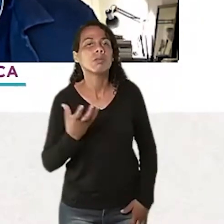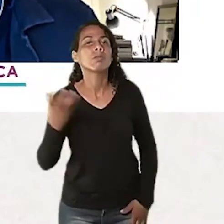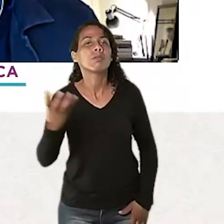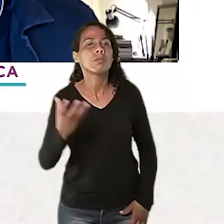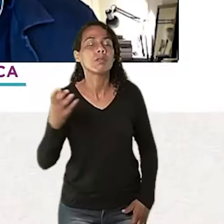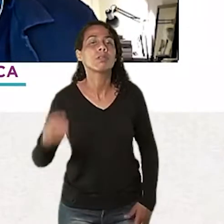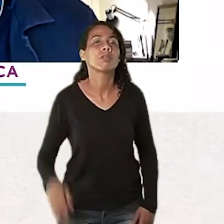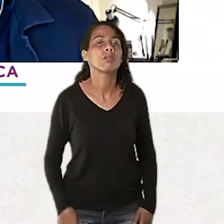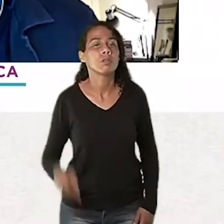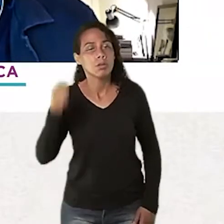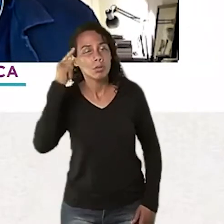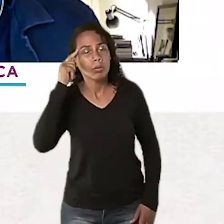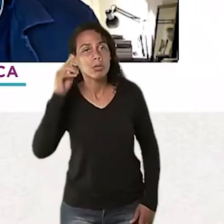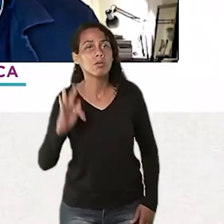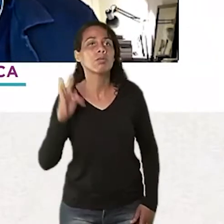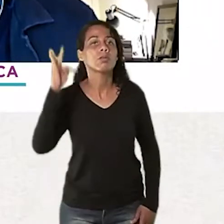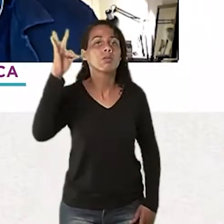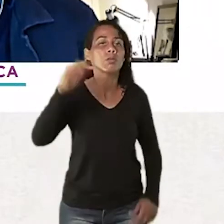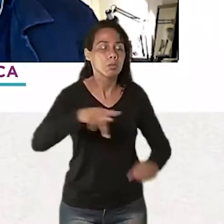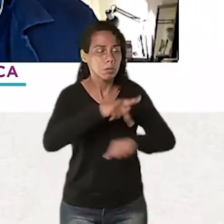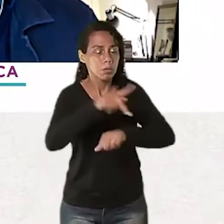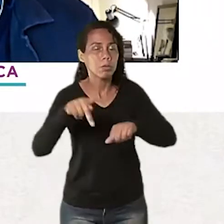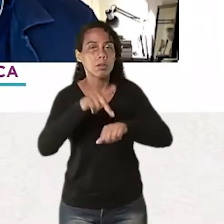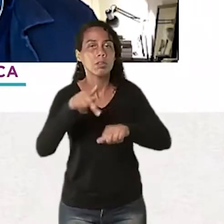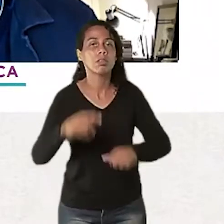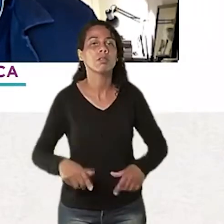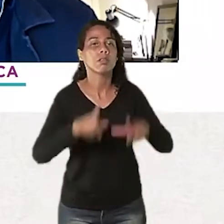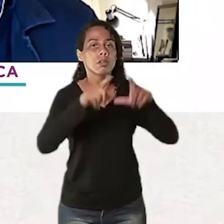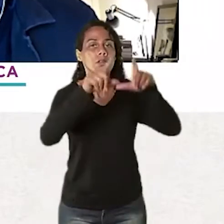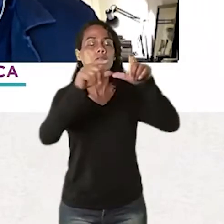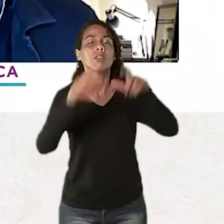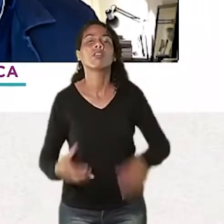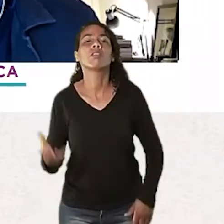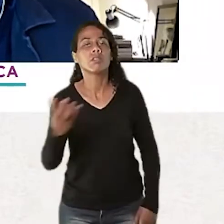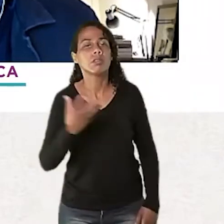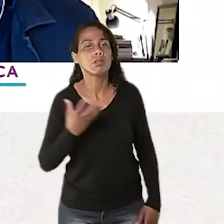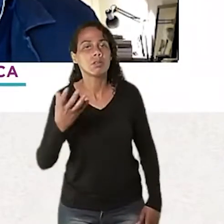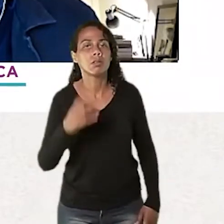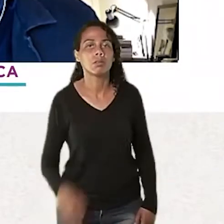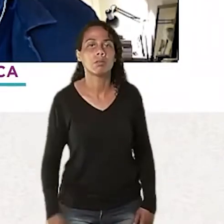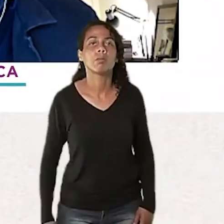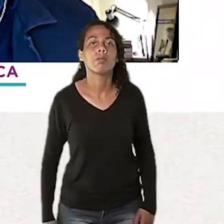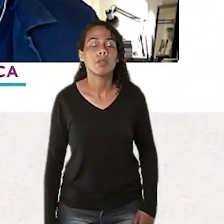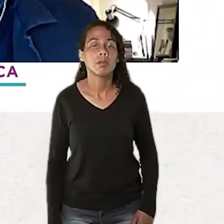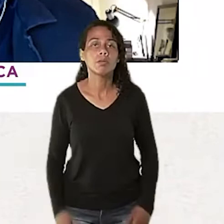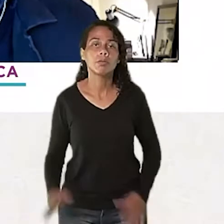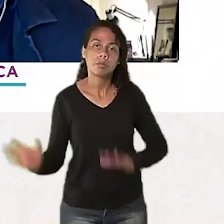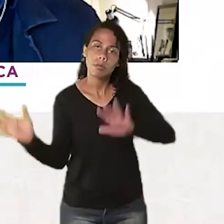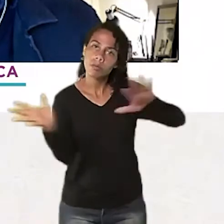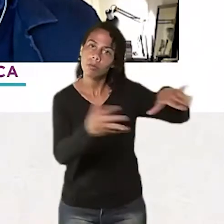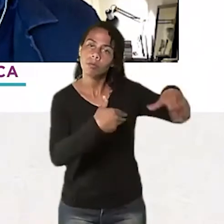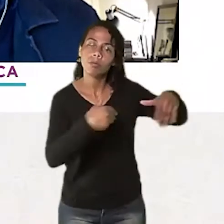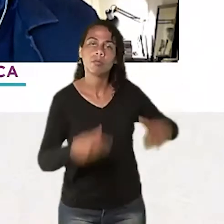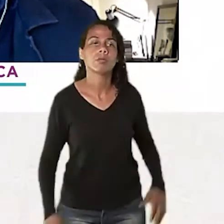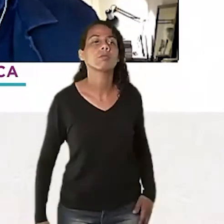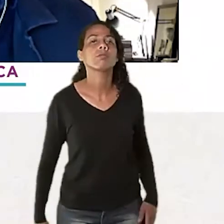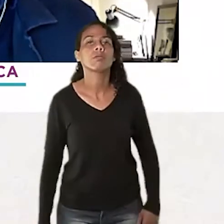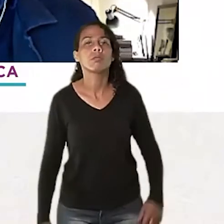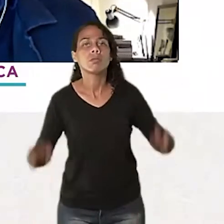mundo, né? Nós vamos às viagens. Esse período da escolha das crônicas é